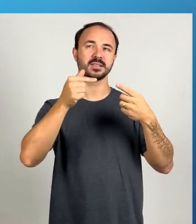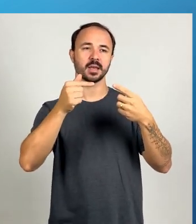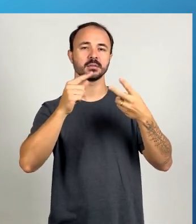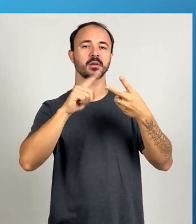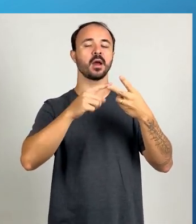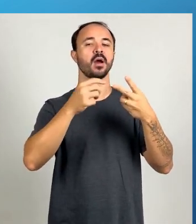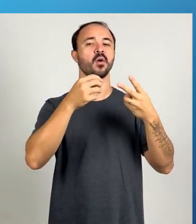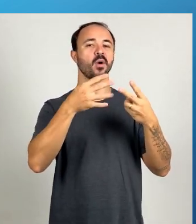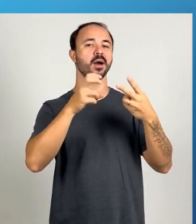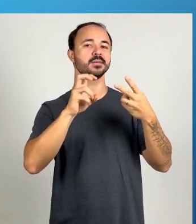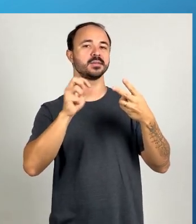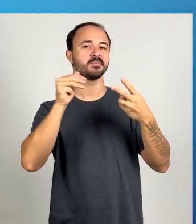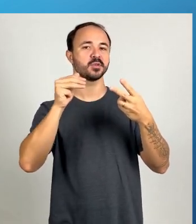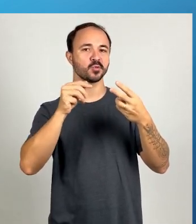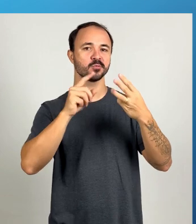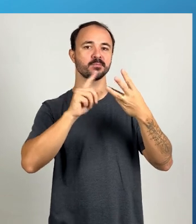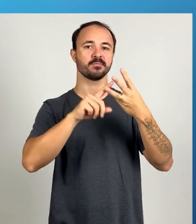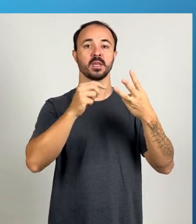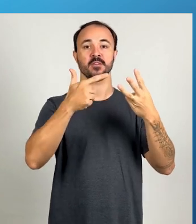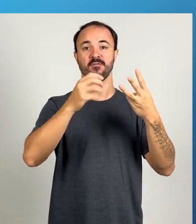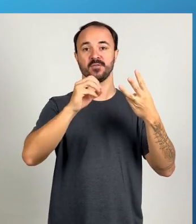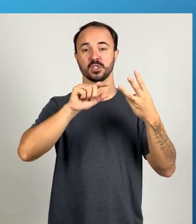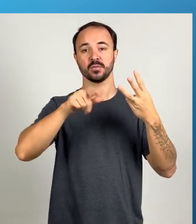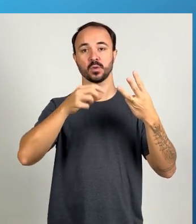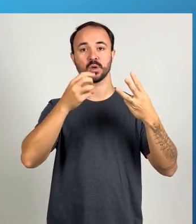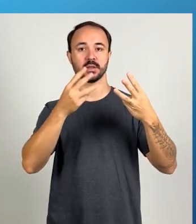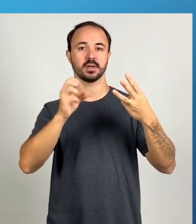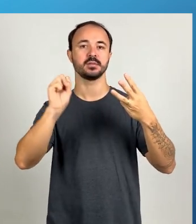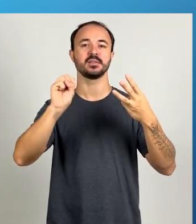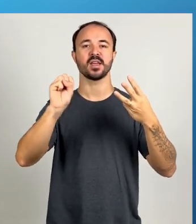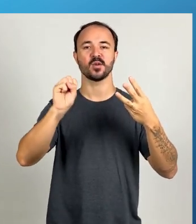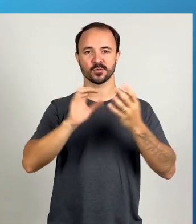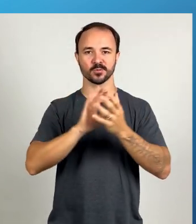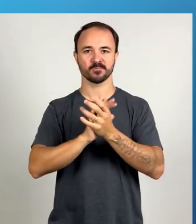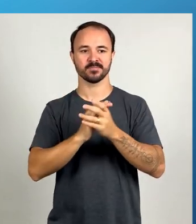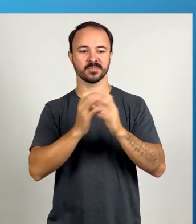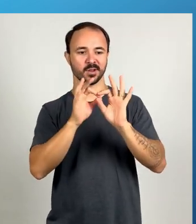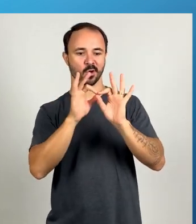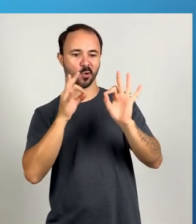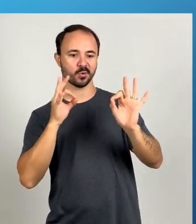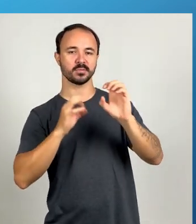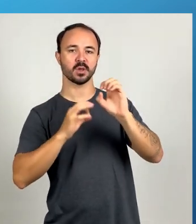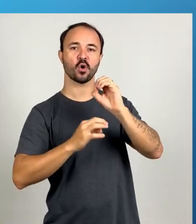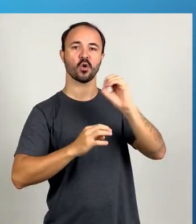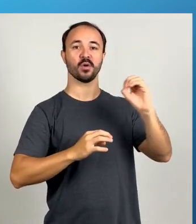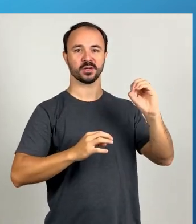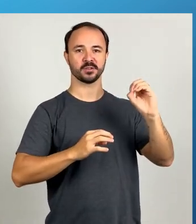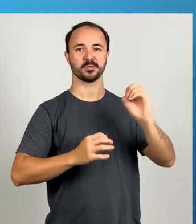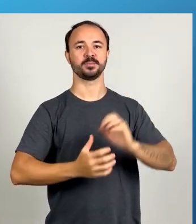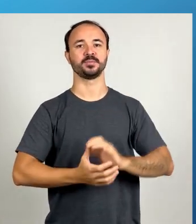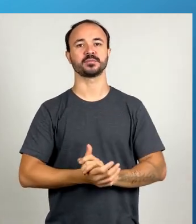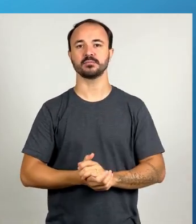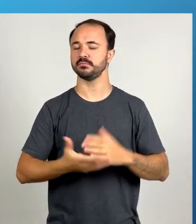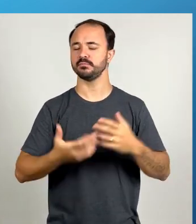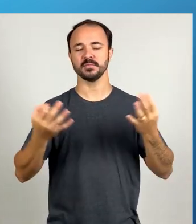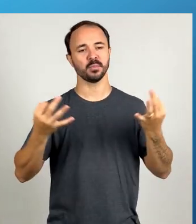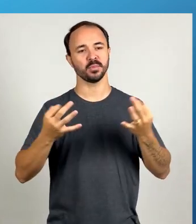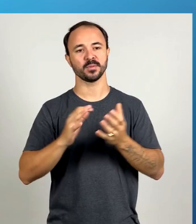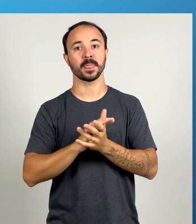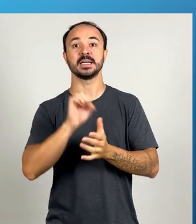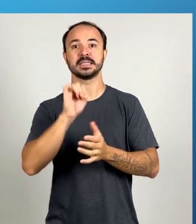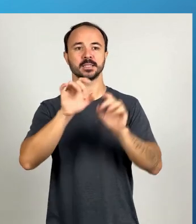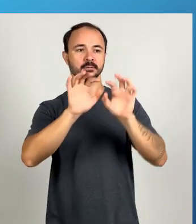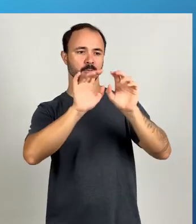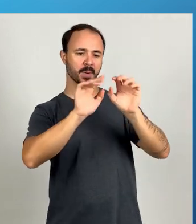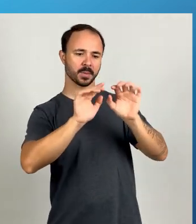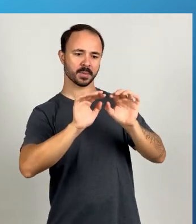45 minutos, 20,3 segundos de longitude oeste. Pronto, se você